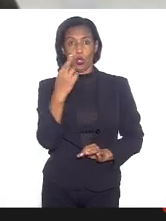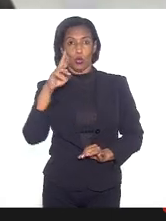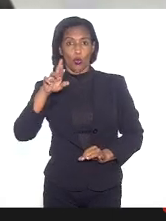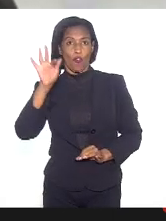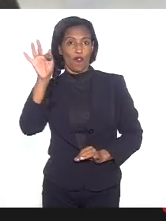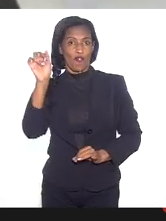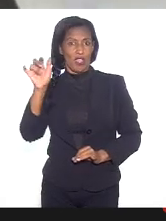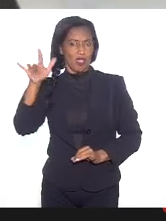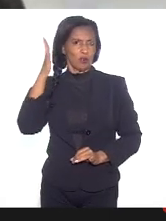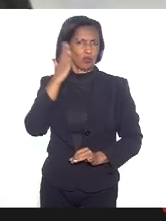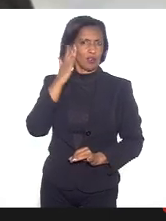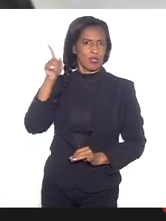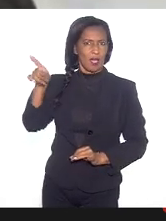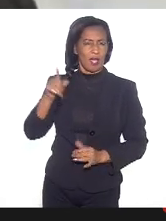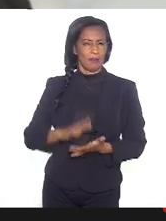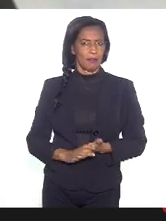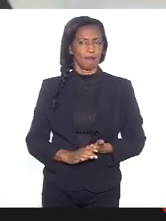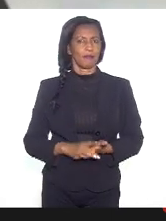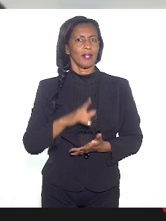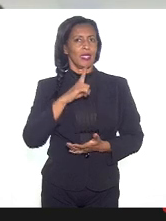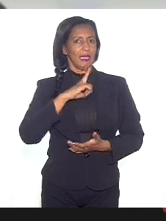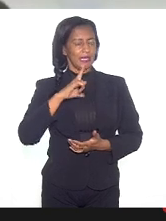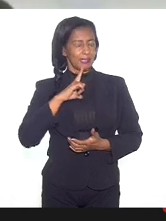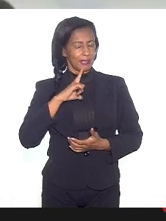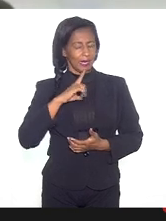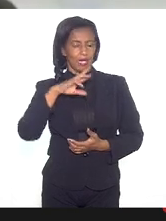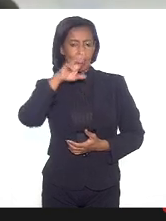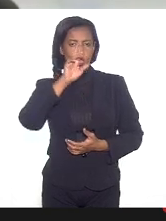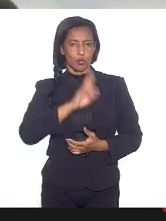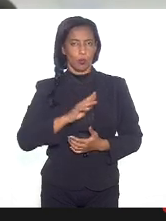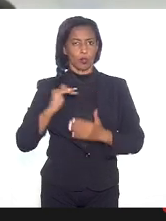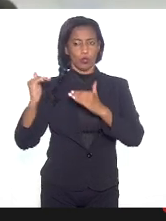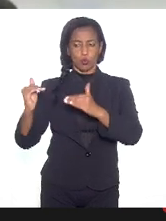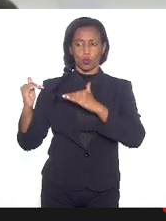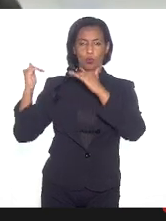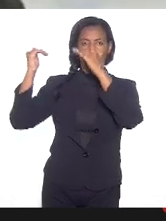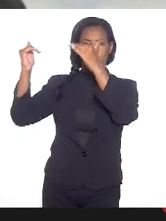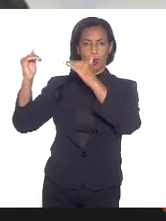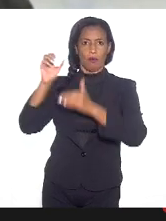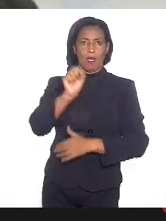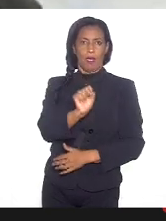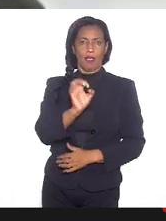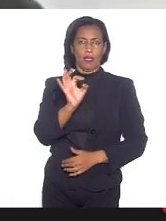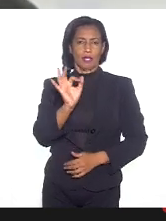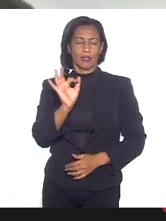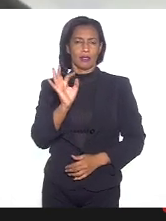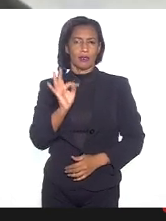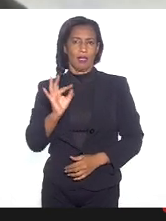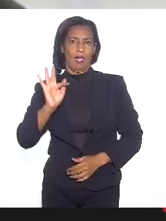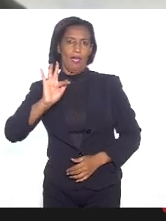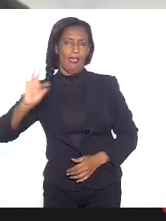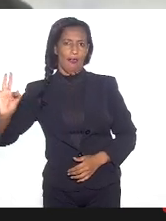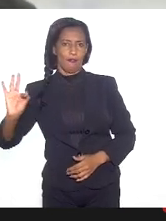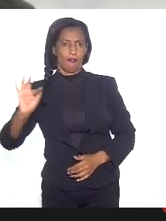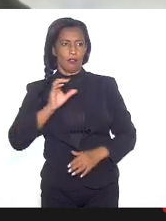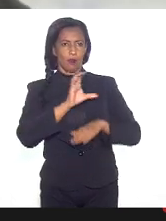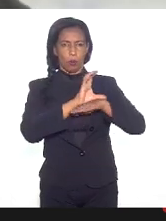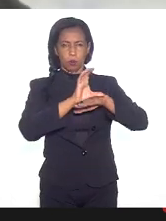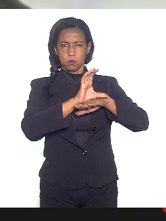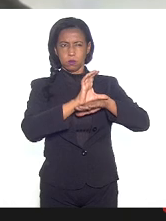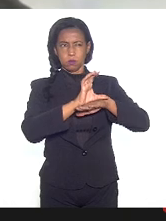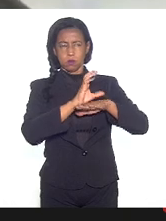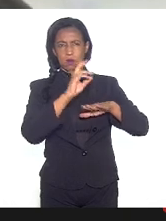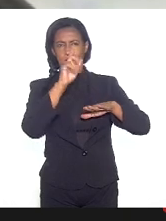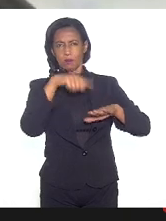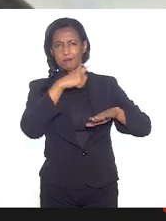questionamentos, inclusive com decisão do Supremo Tribunal Federal, no sentido da inconstitucionalidade dessa lei.